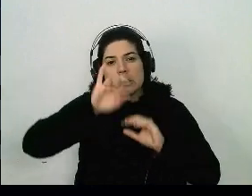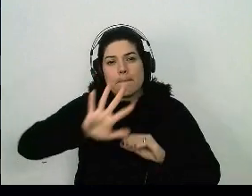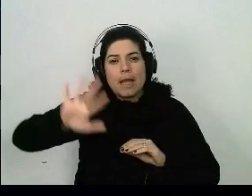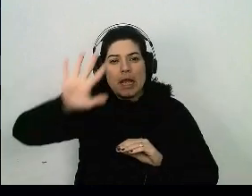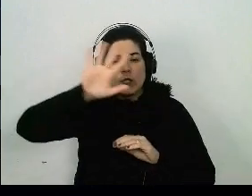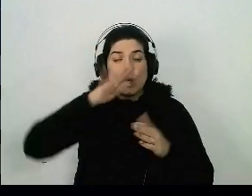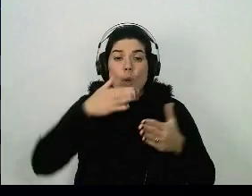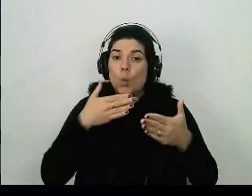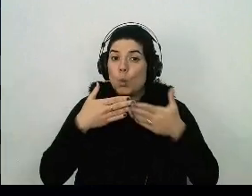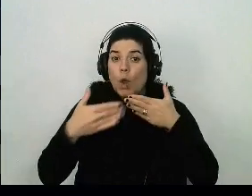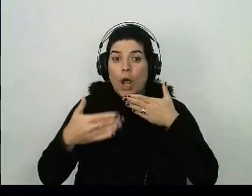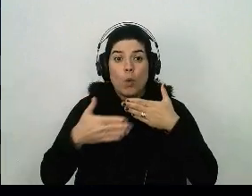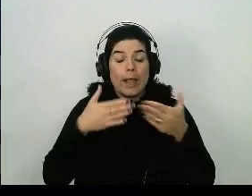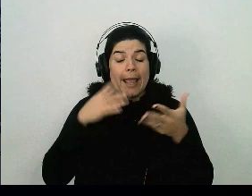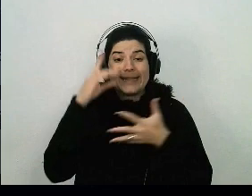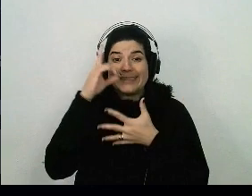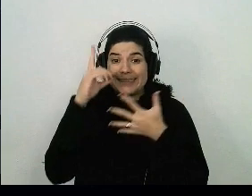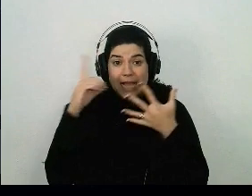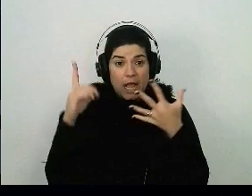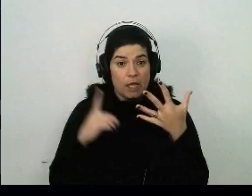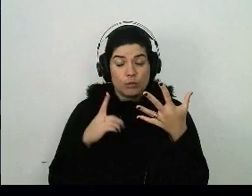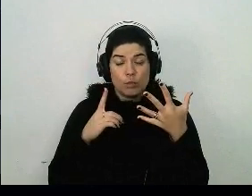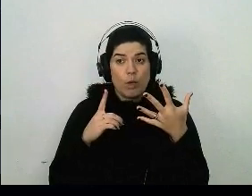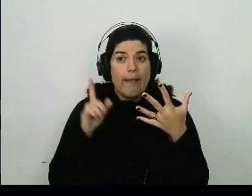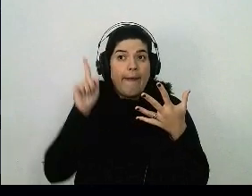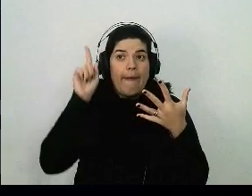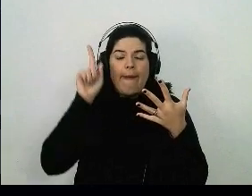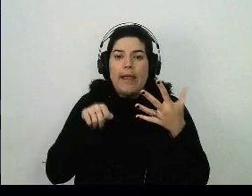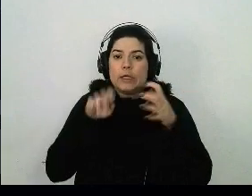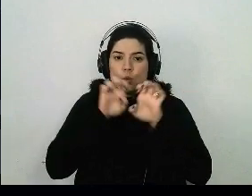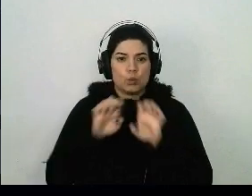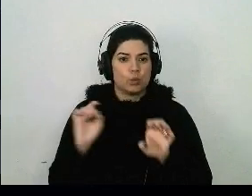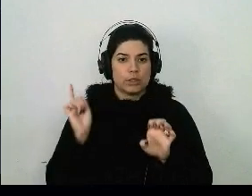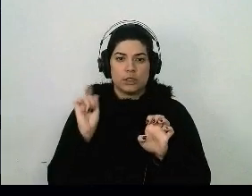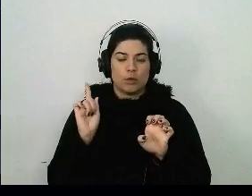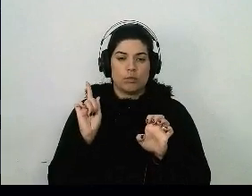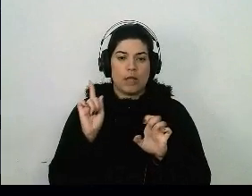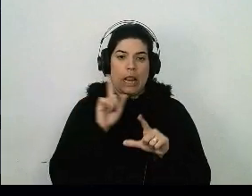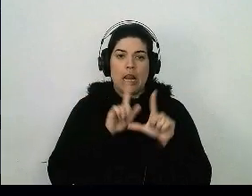tipo de dado que não seja, vamos dizer assim, estruturado por letras.